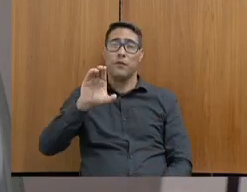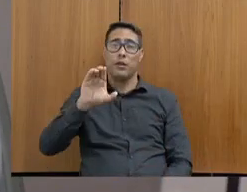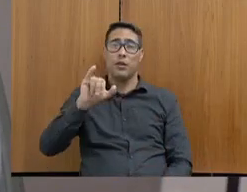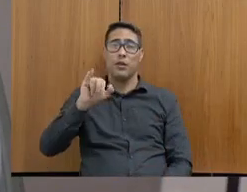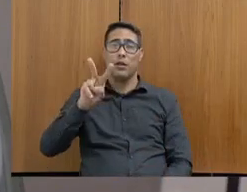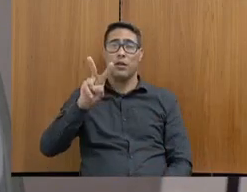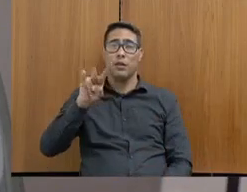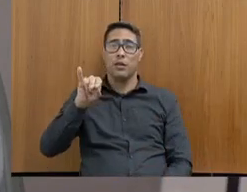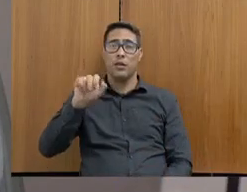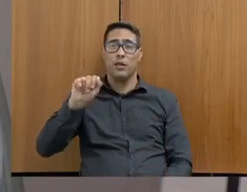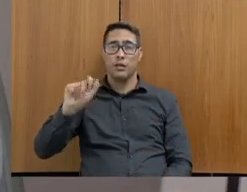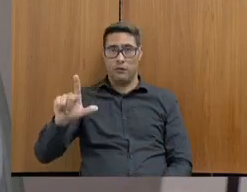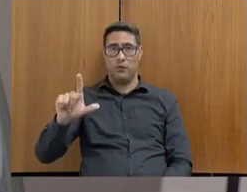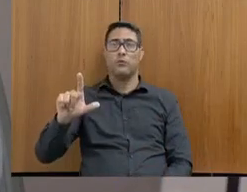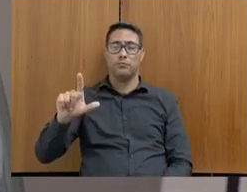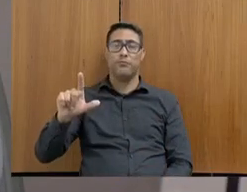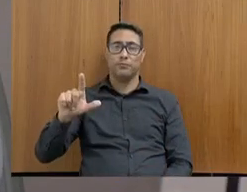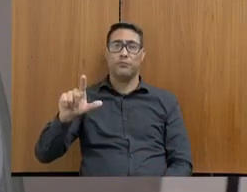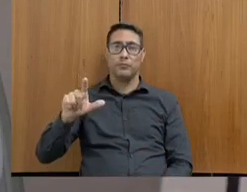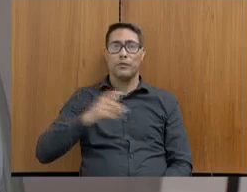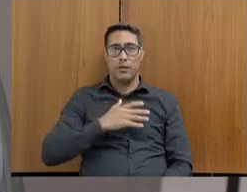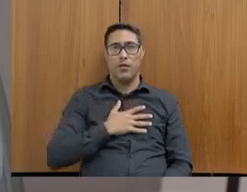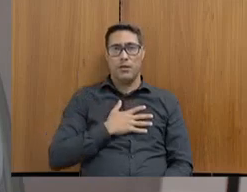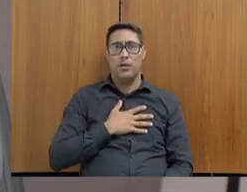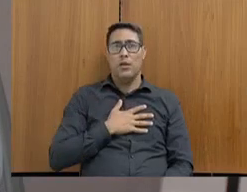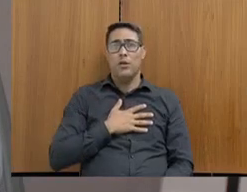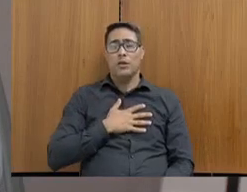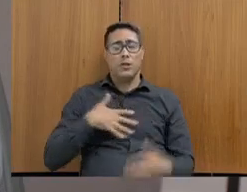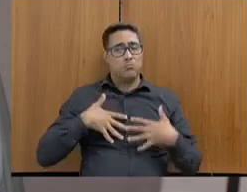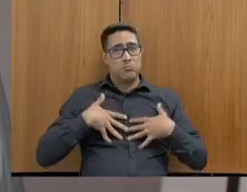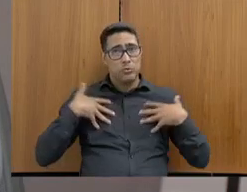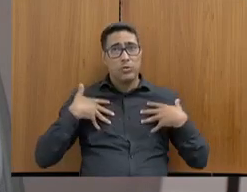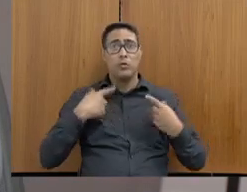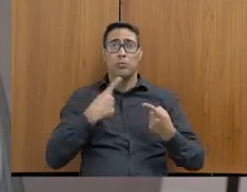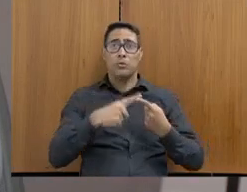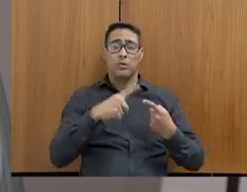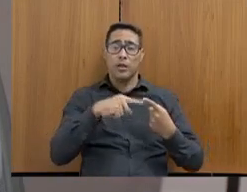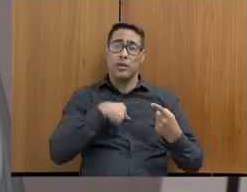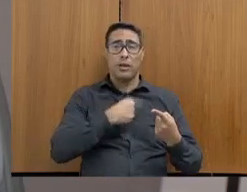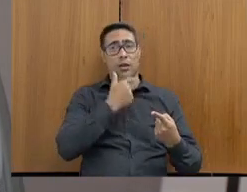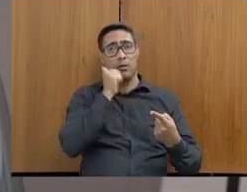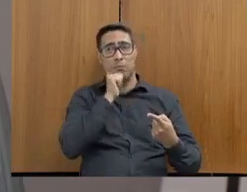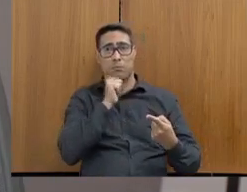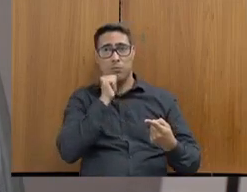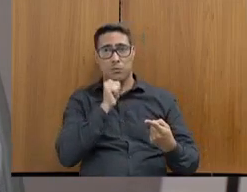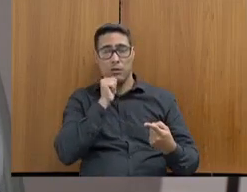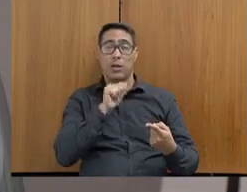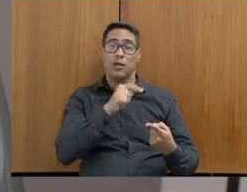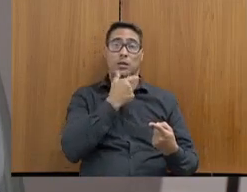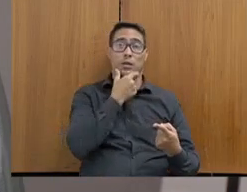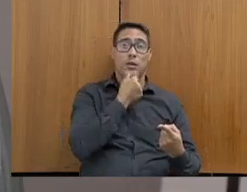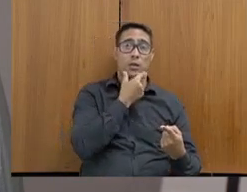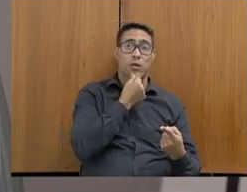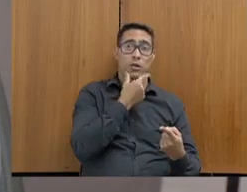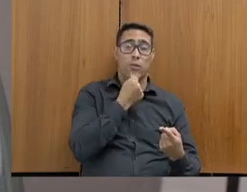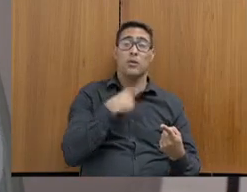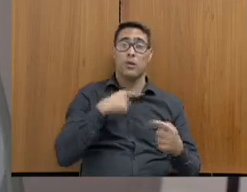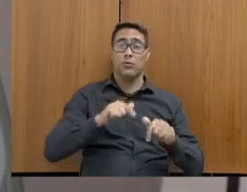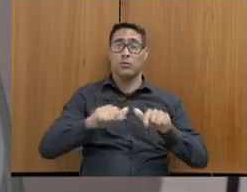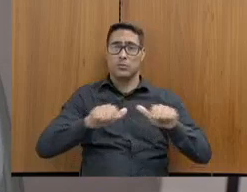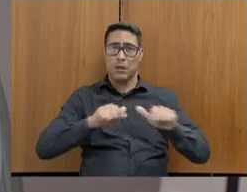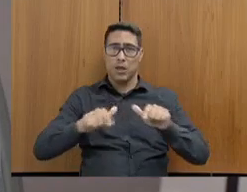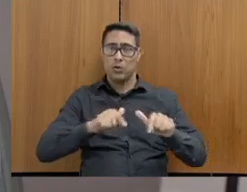a polícia civil ela é integrada por mulheres e homens que são trabalhadores que são